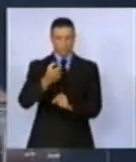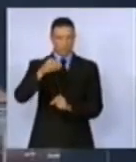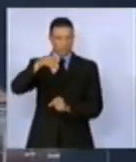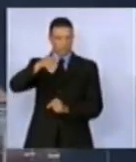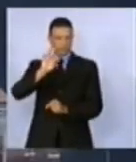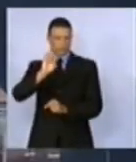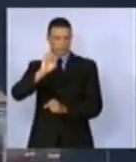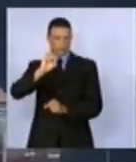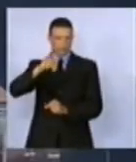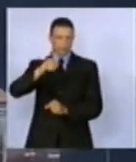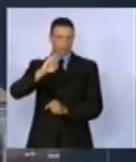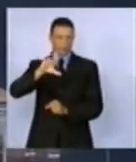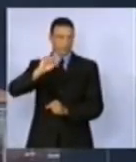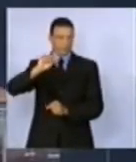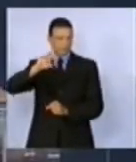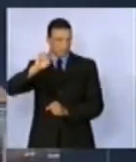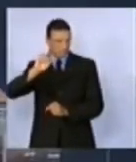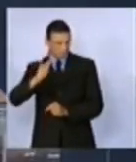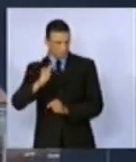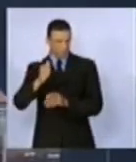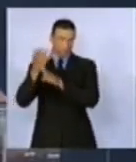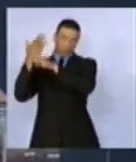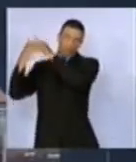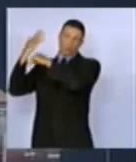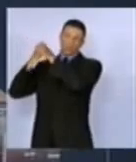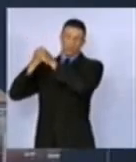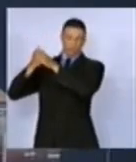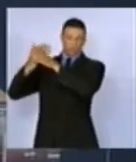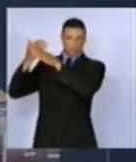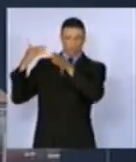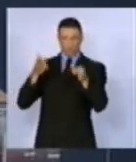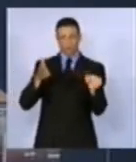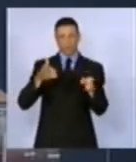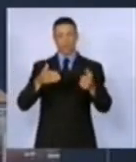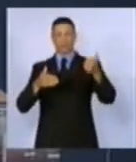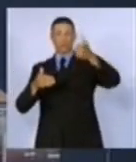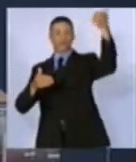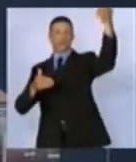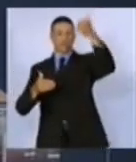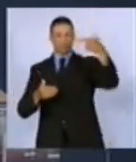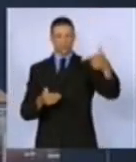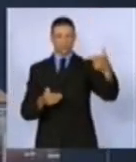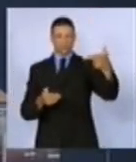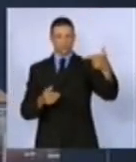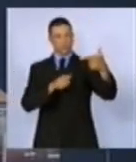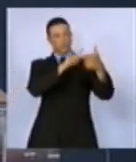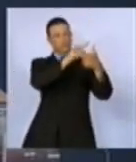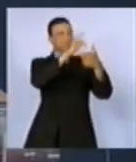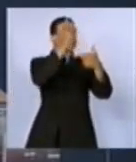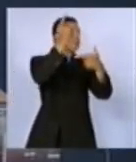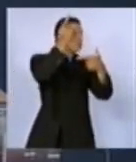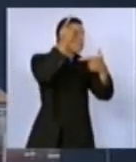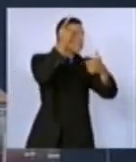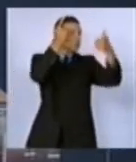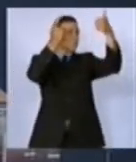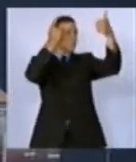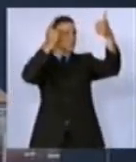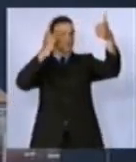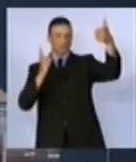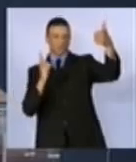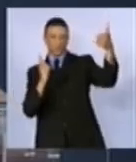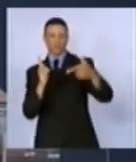nos tornamos eh no ano passado o segundo maior produtor de cana de açúcar no Brasil atrás apenas de São Paulo já